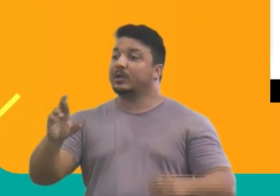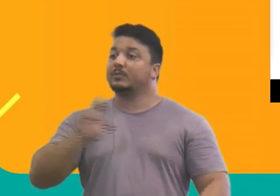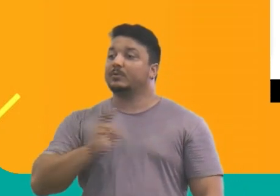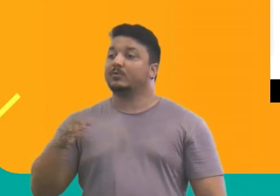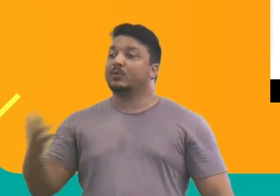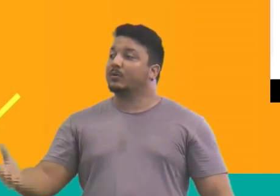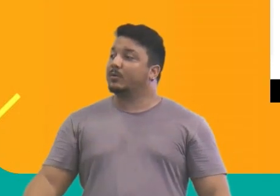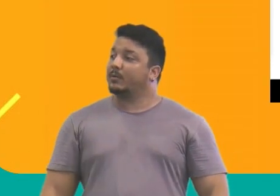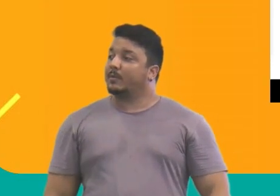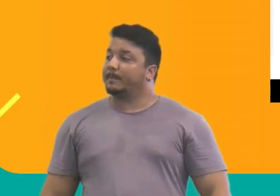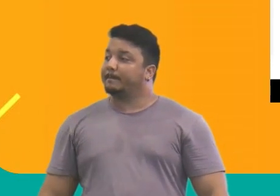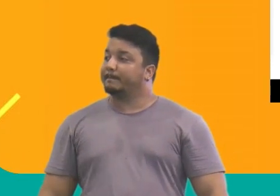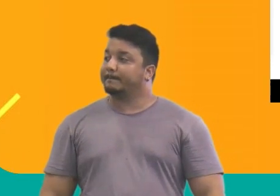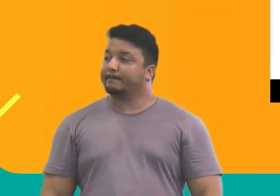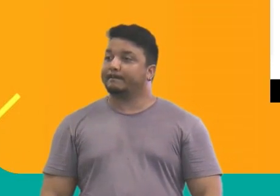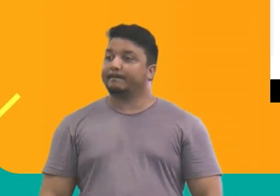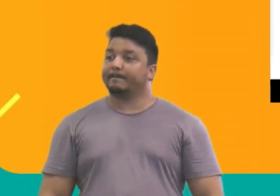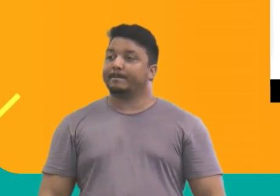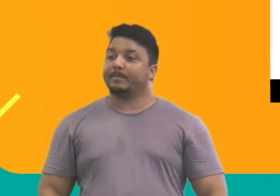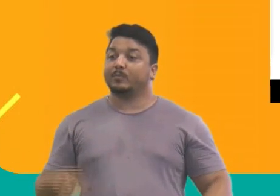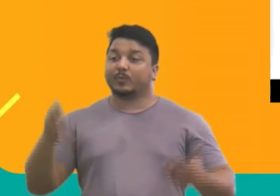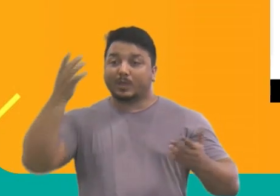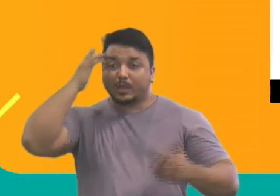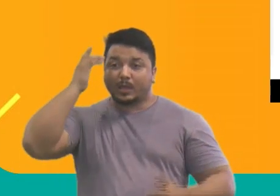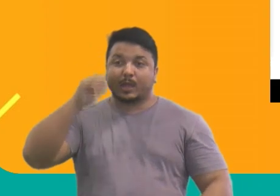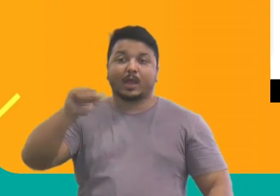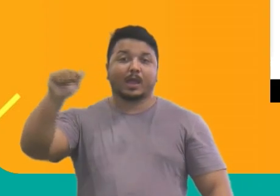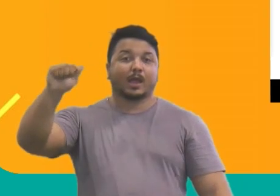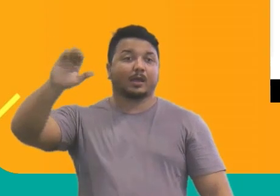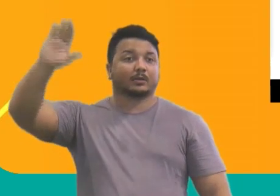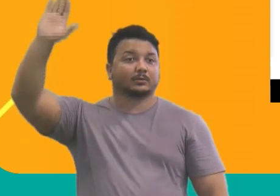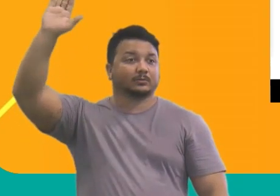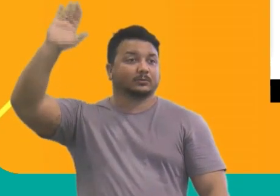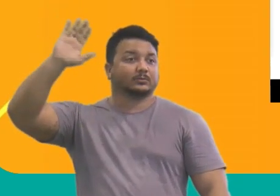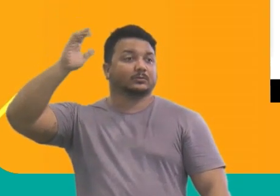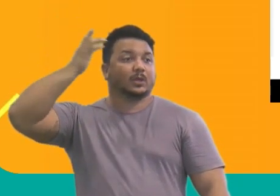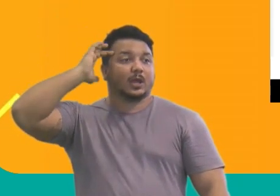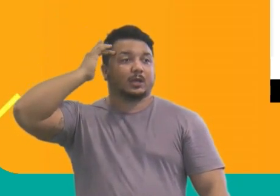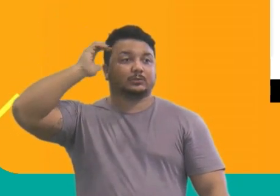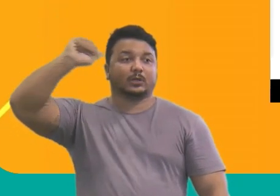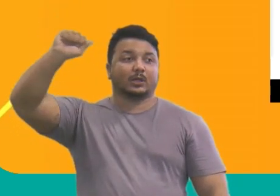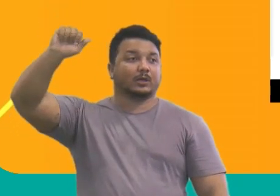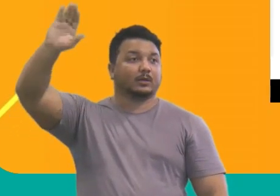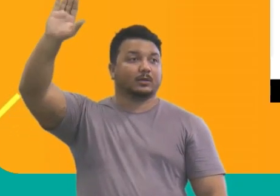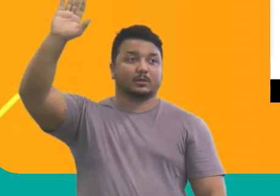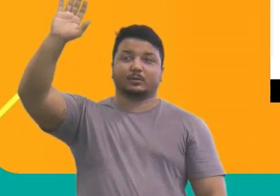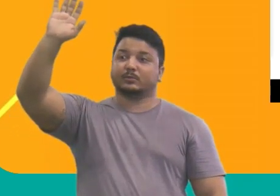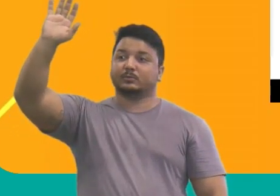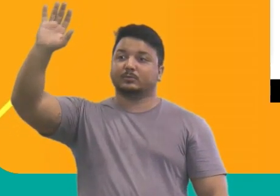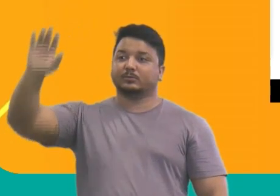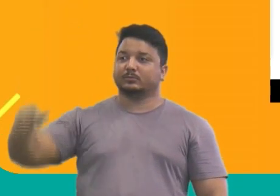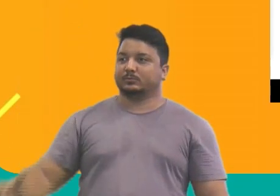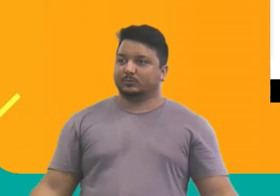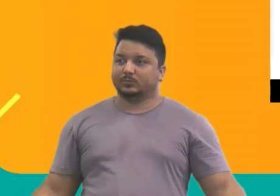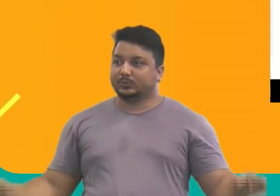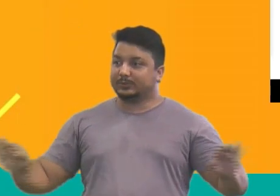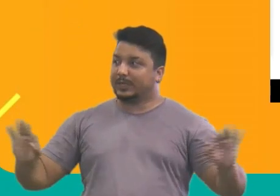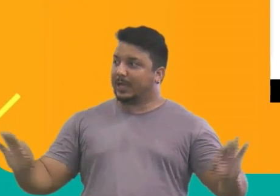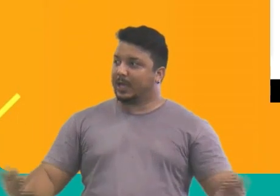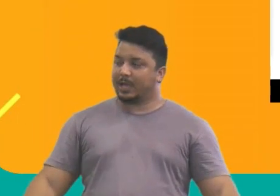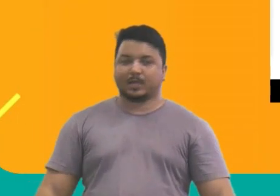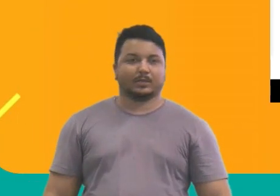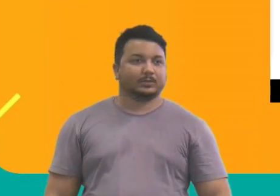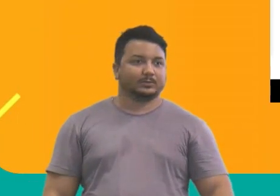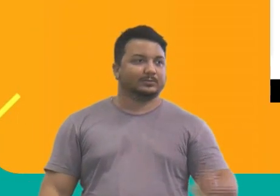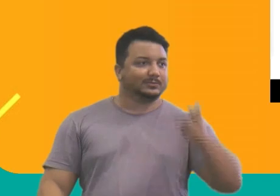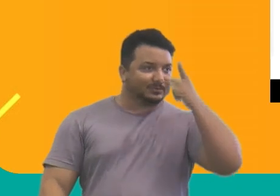as dúvidas. Quem é que acha que é o item A? Levanta a mão para mim, por favor. Vixe Maria, milhares de